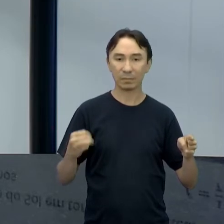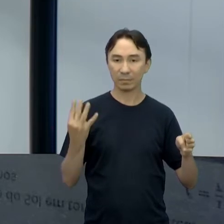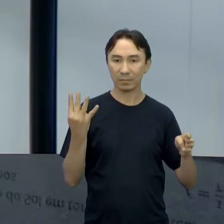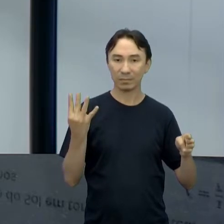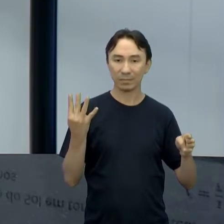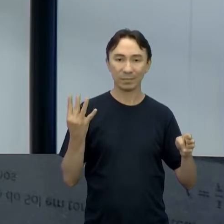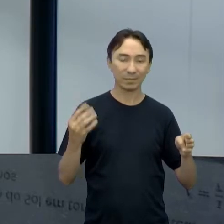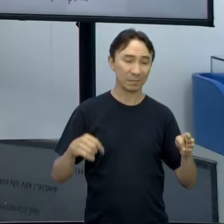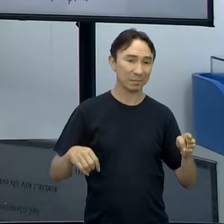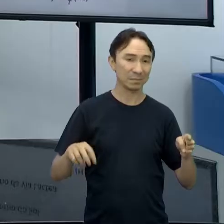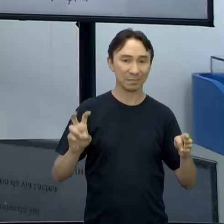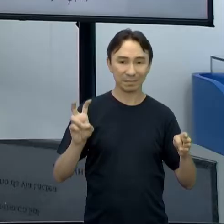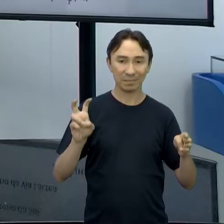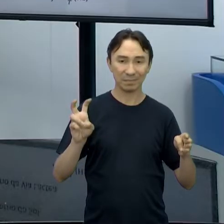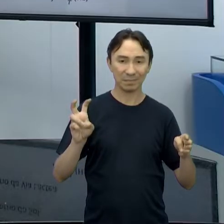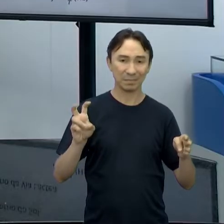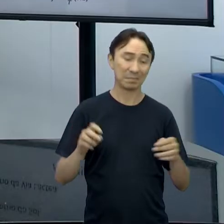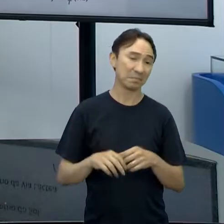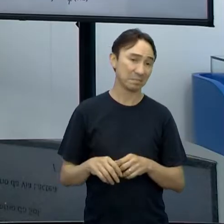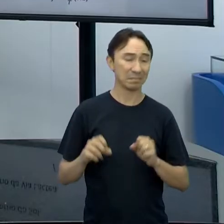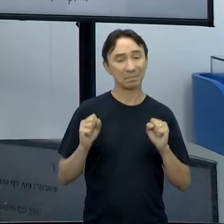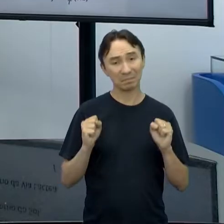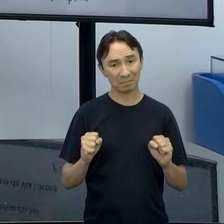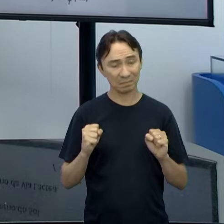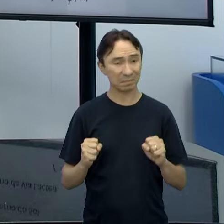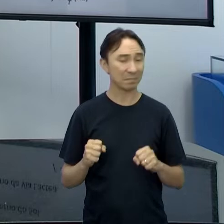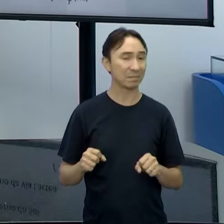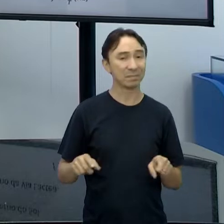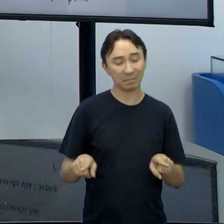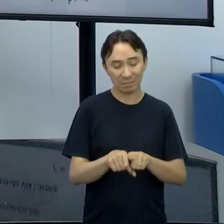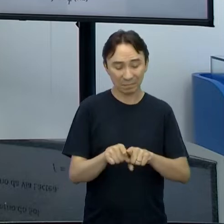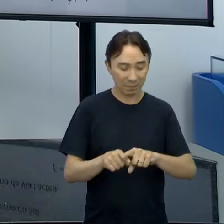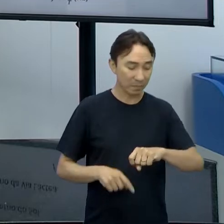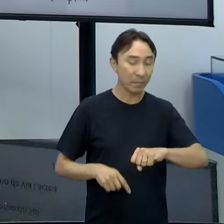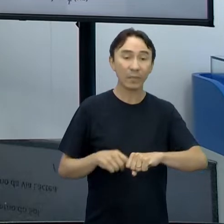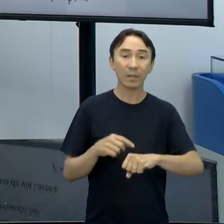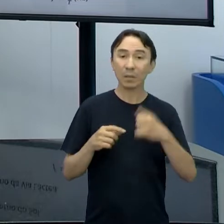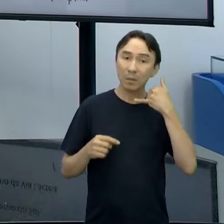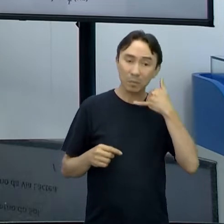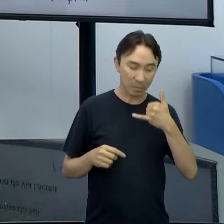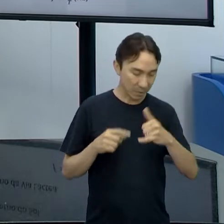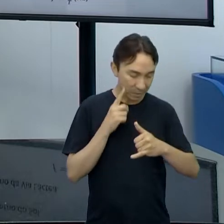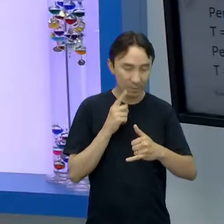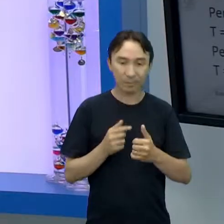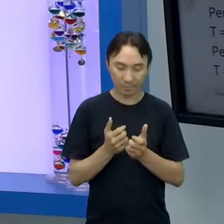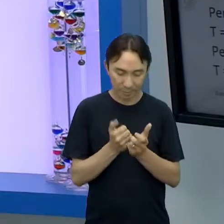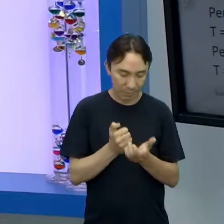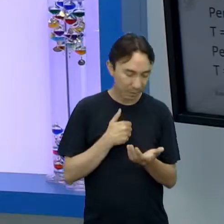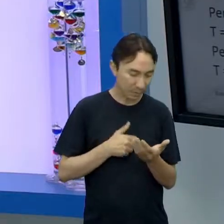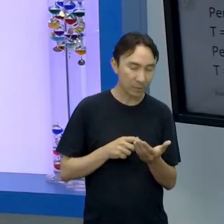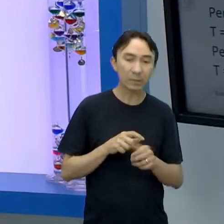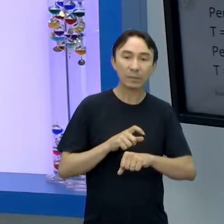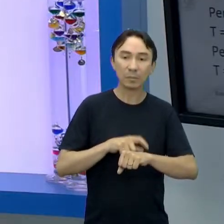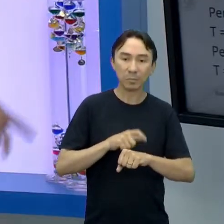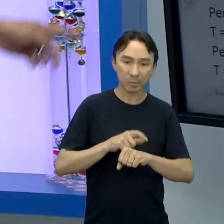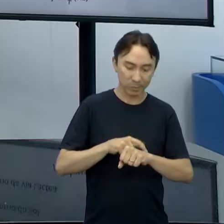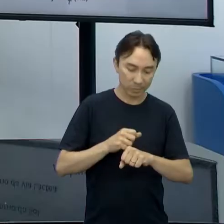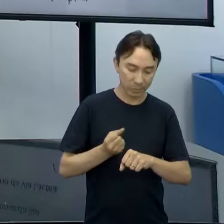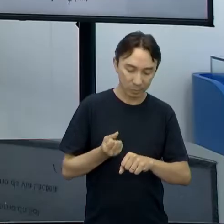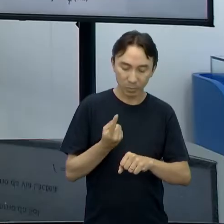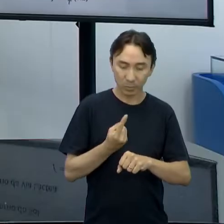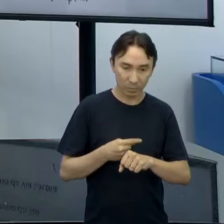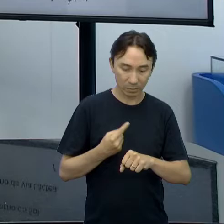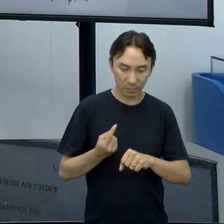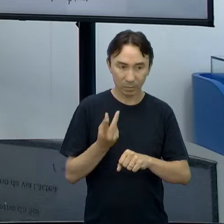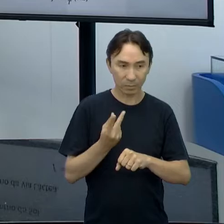vai contando. Você pode pegar isso com o cronômetro do celular e contar quantas oscilações deu, é o período, certo? Esse é